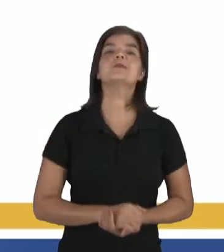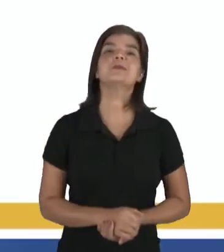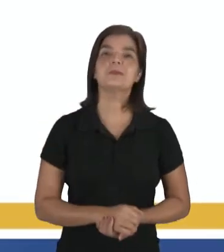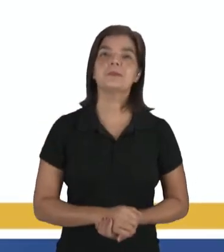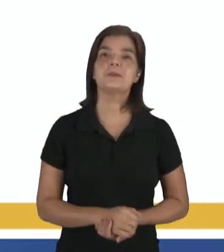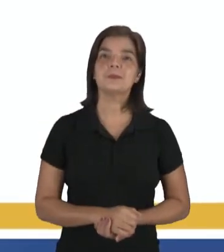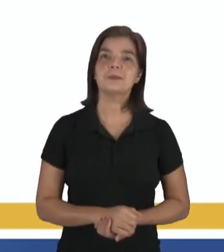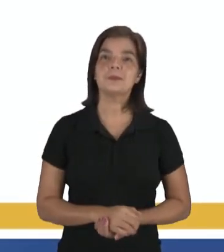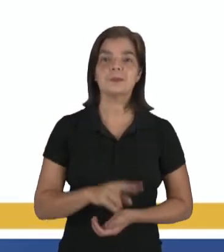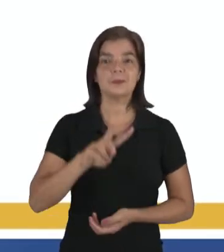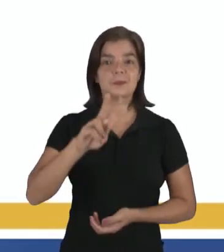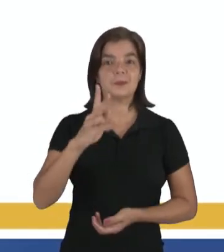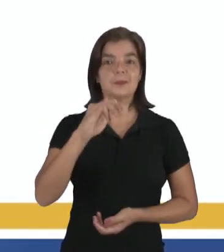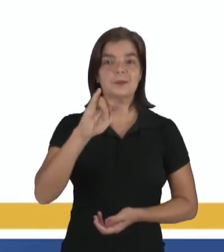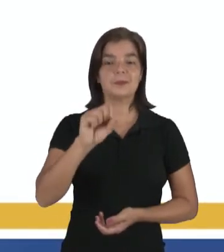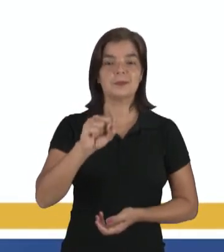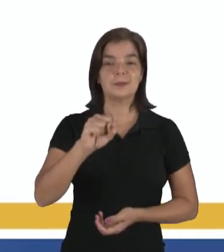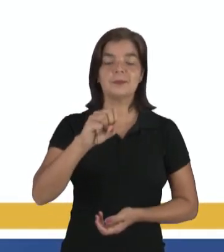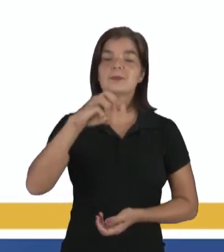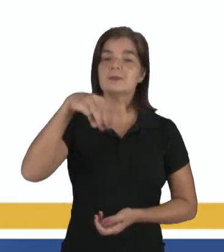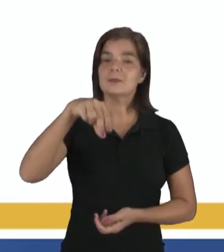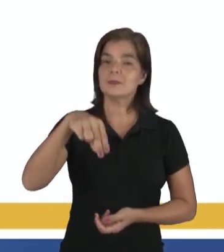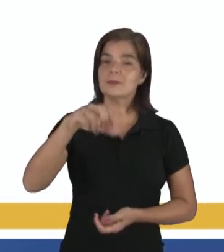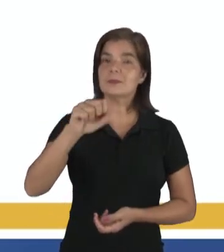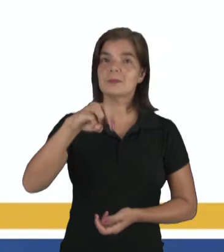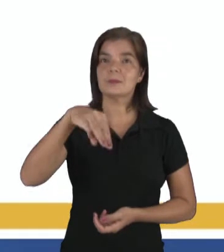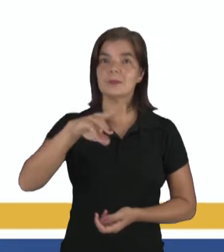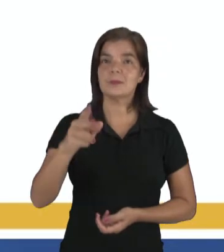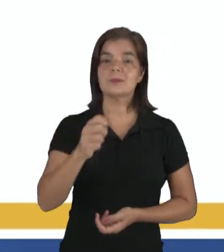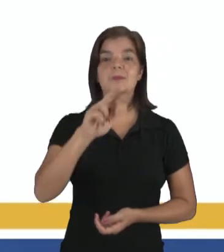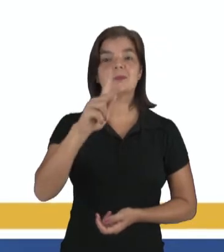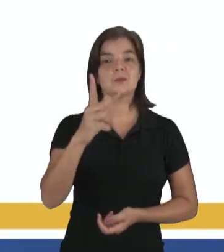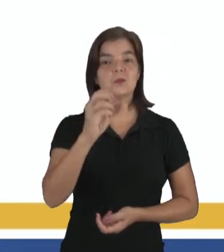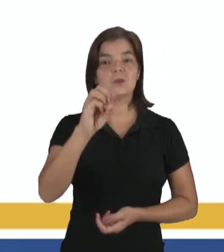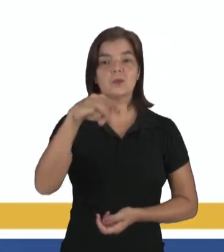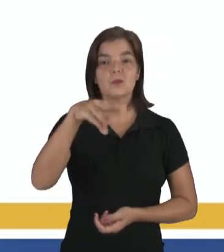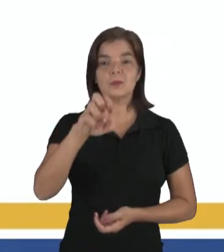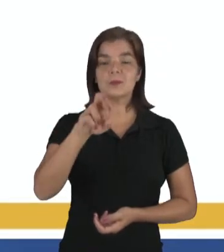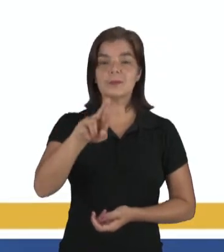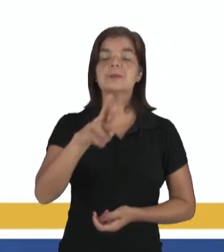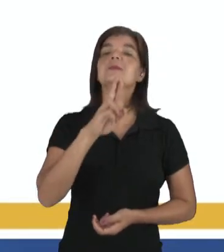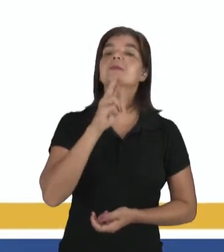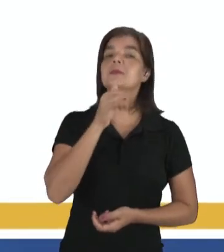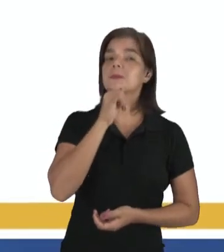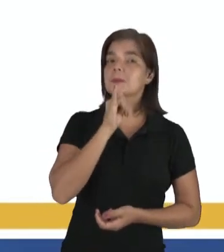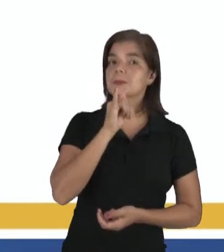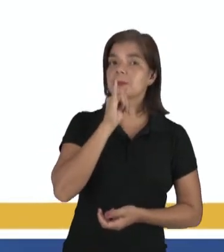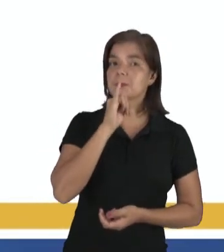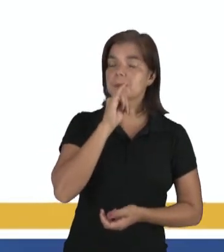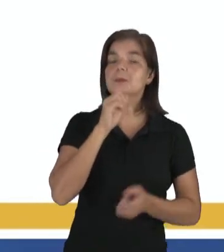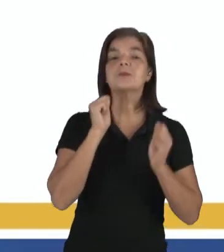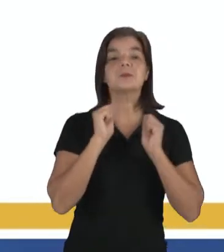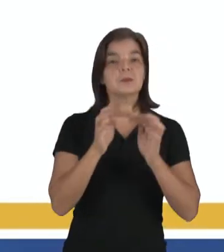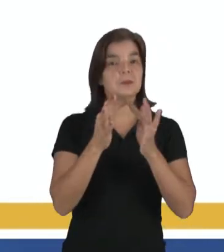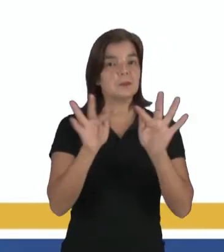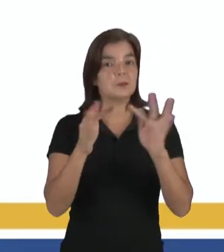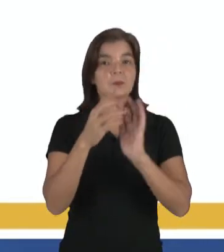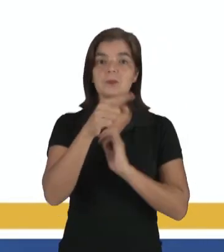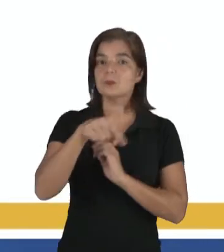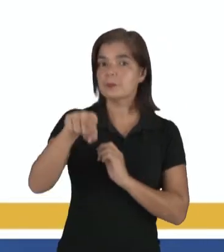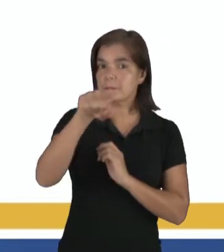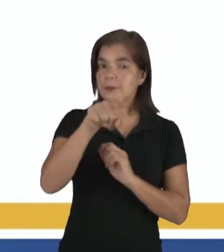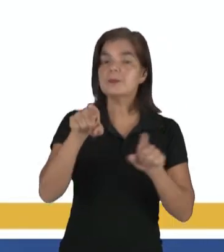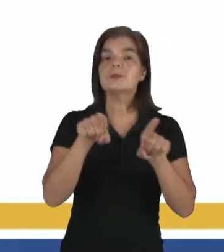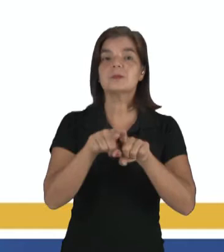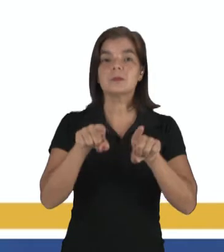resname - Homer o nome dele é comer o mesmo exemplo vocês podem usar para construir frases sobre